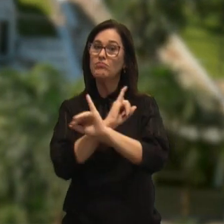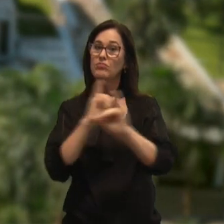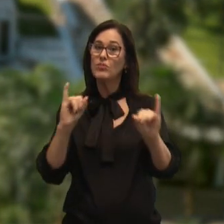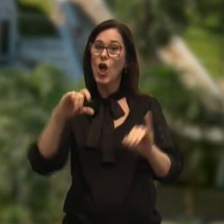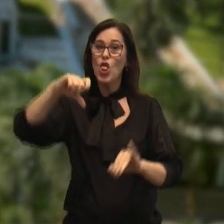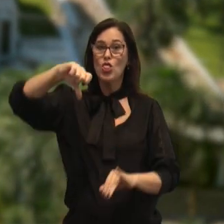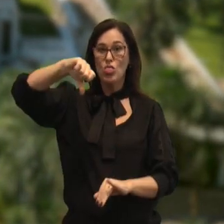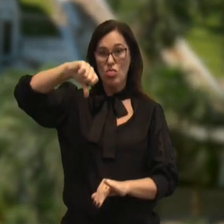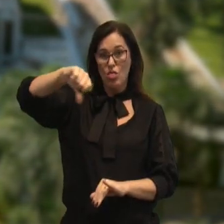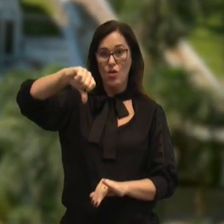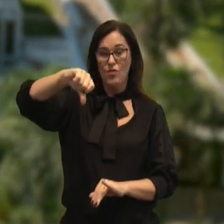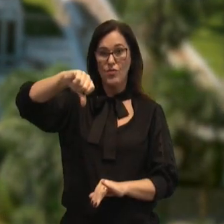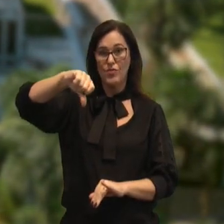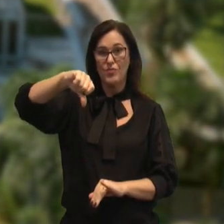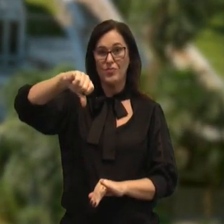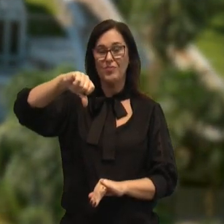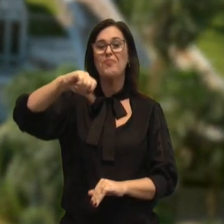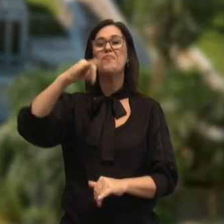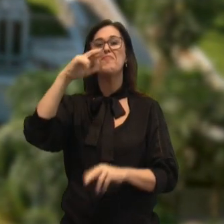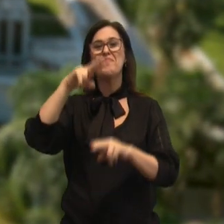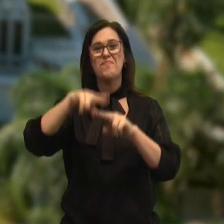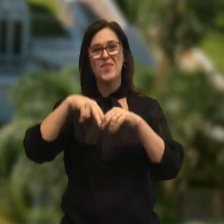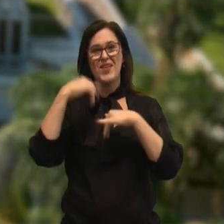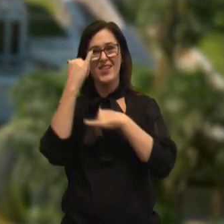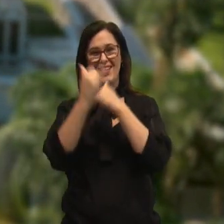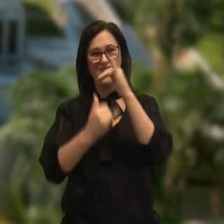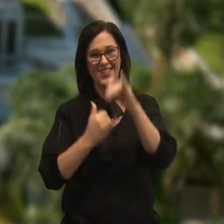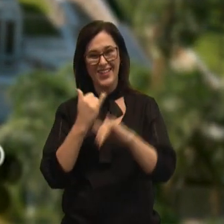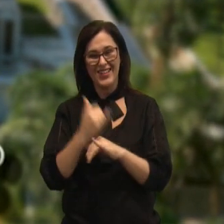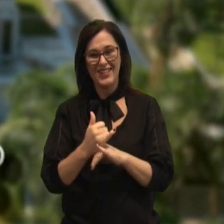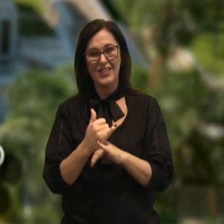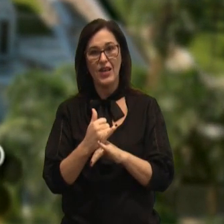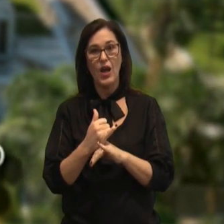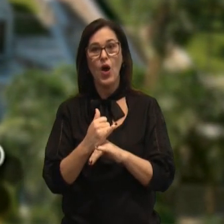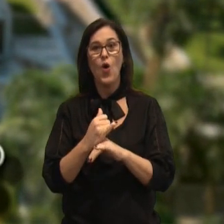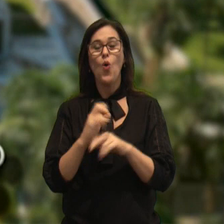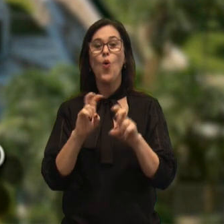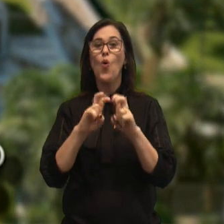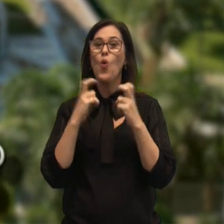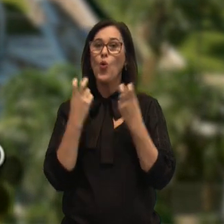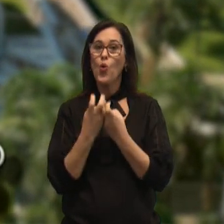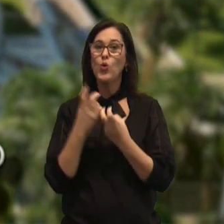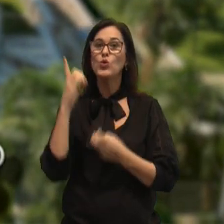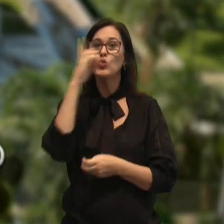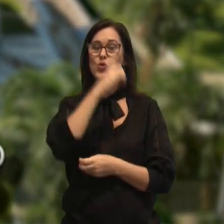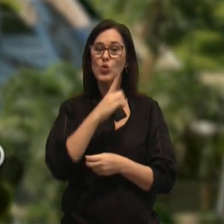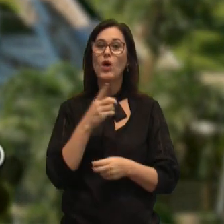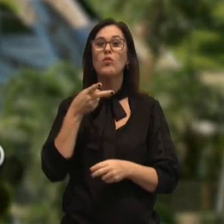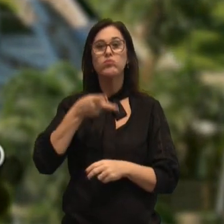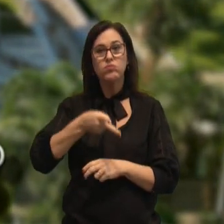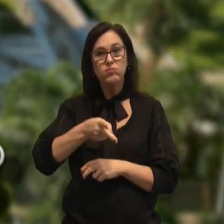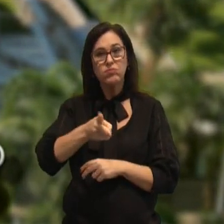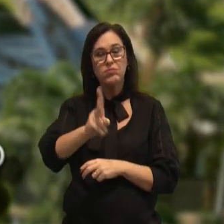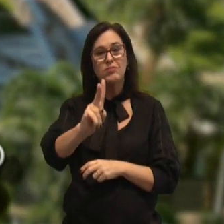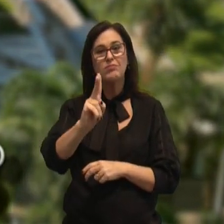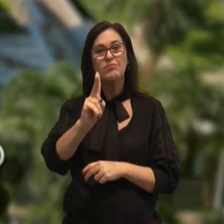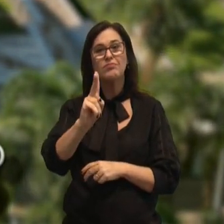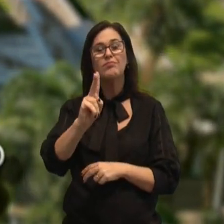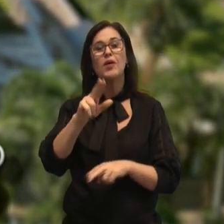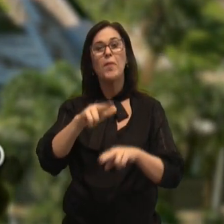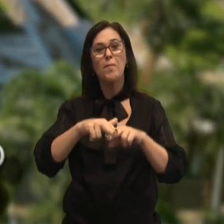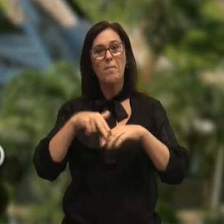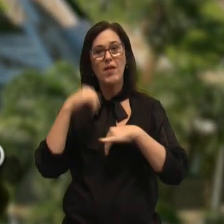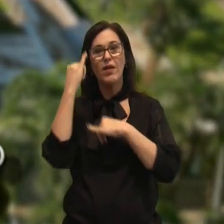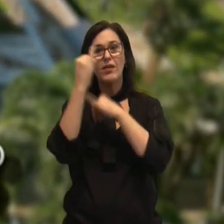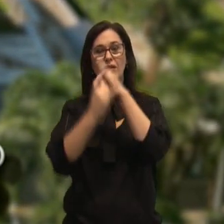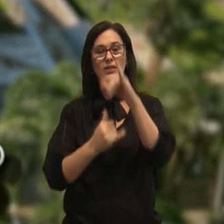às 9 horas via internet. Os cultos dominicais continuam a ser